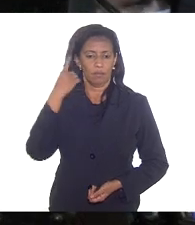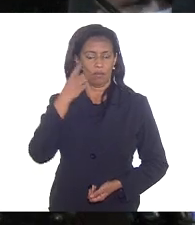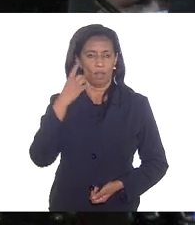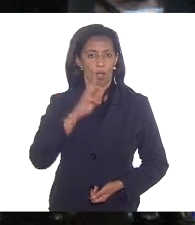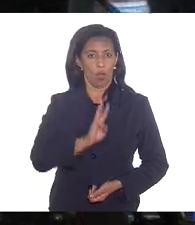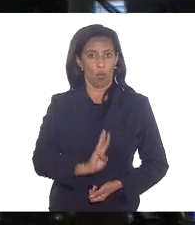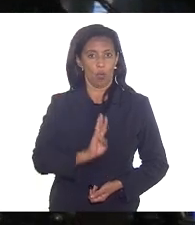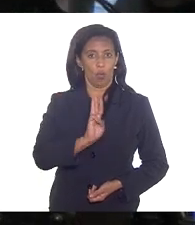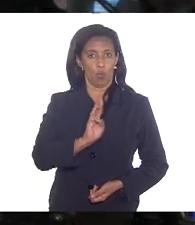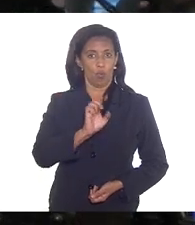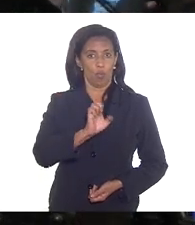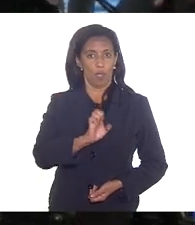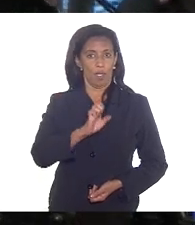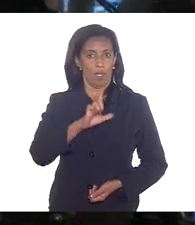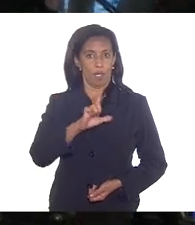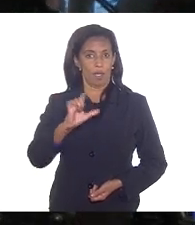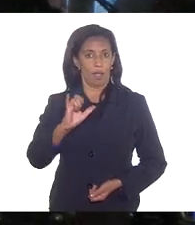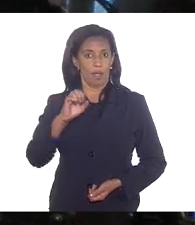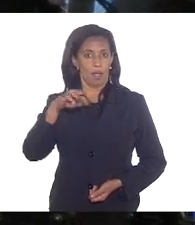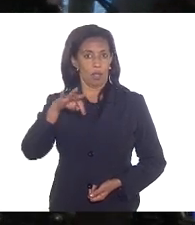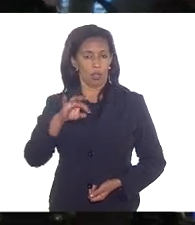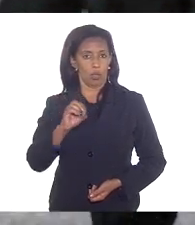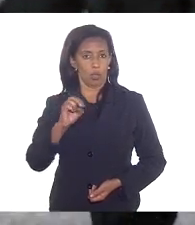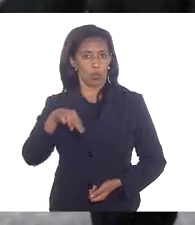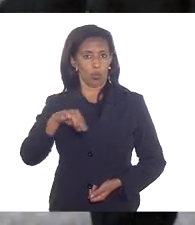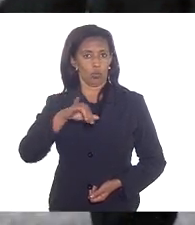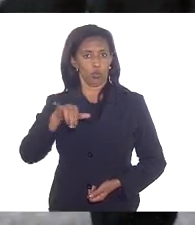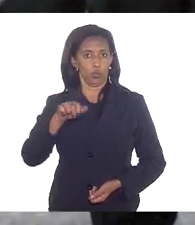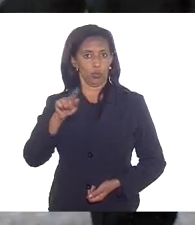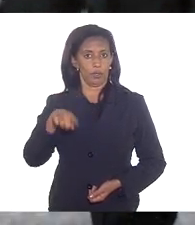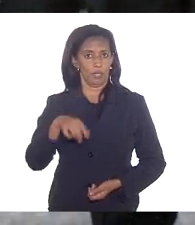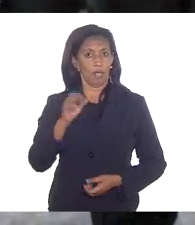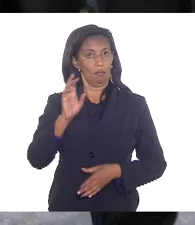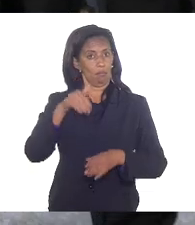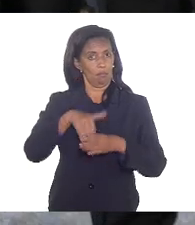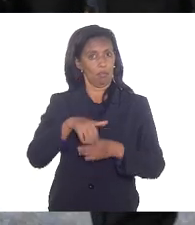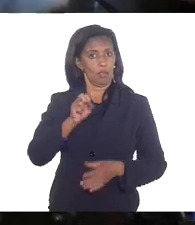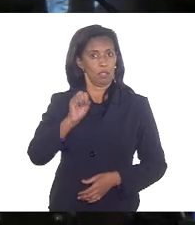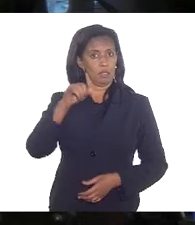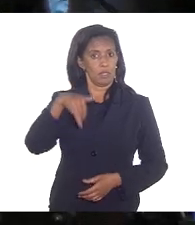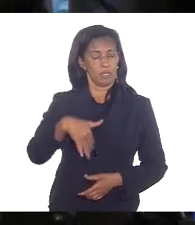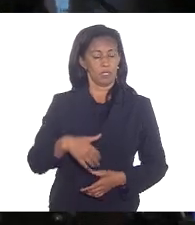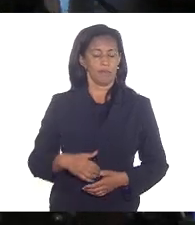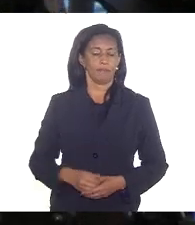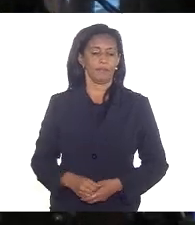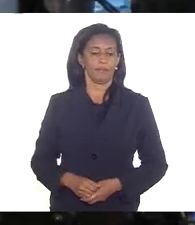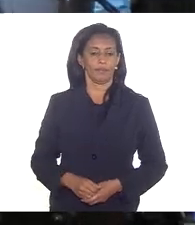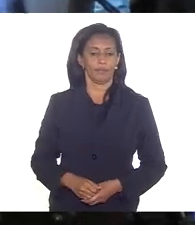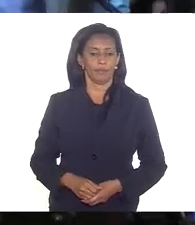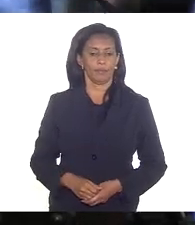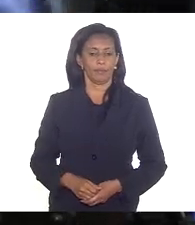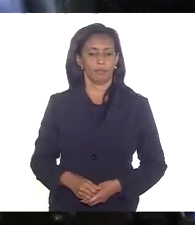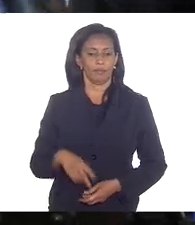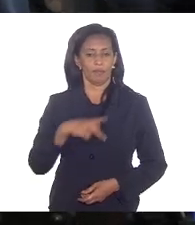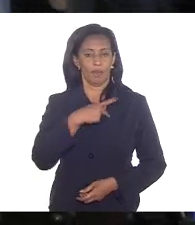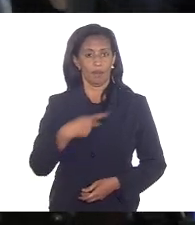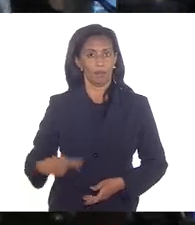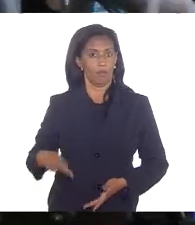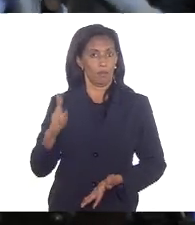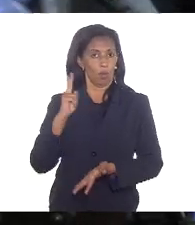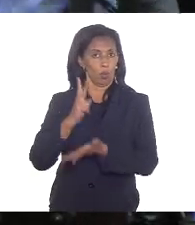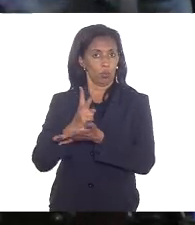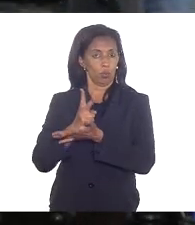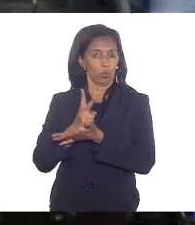Wellington José Eu voto sim senhor presidente Obrigado irmão Presidente irá